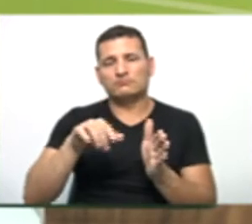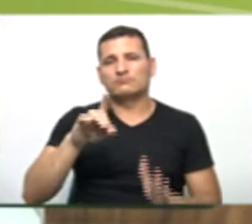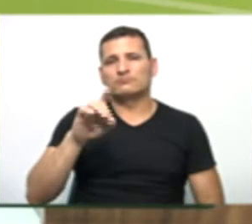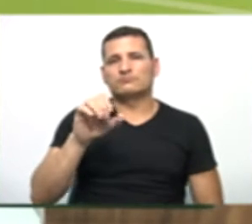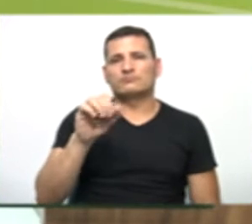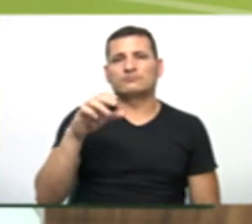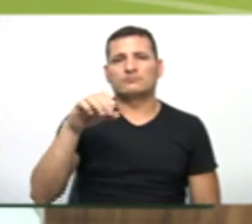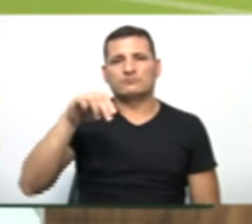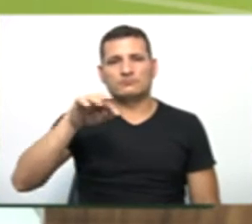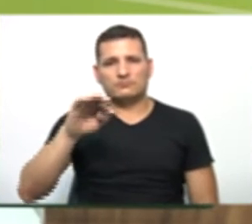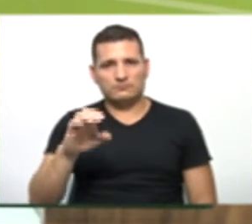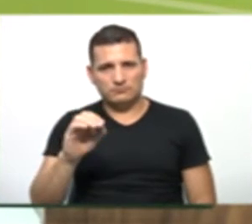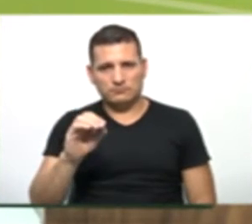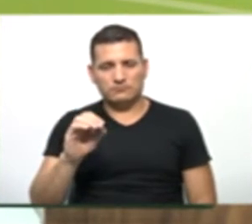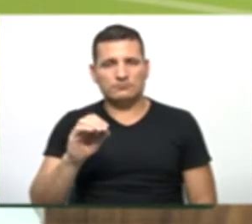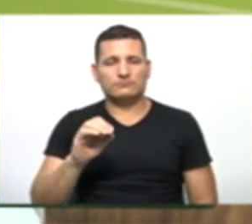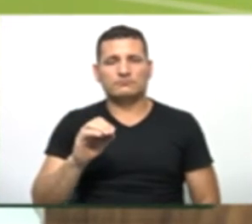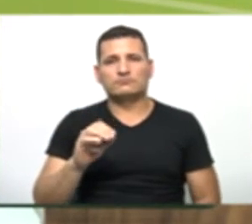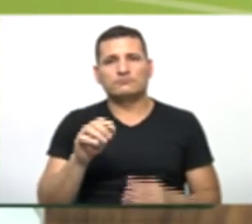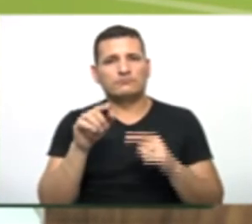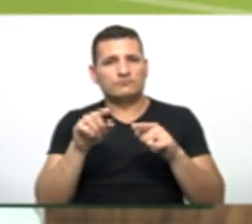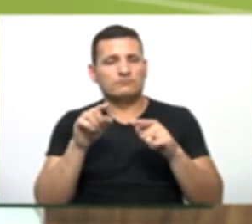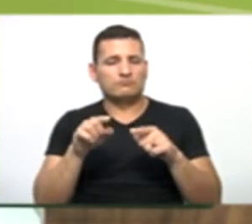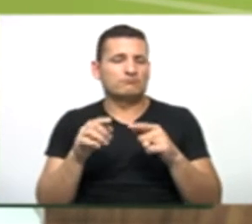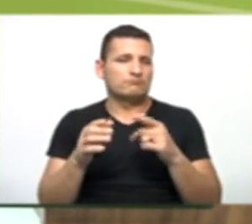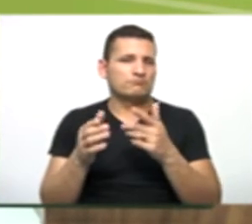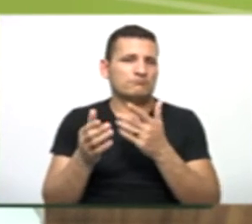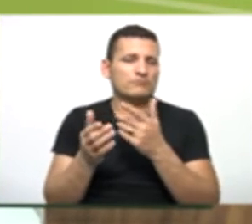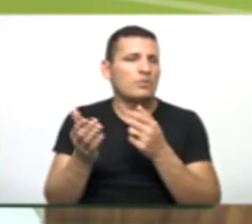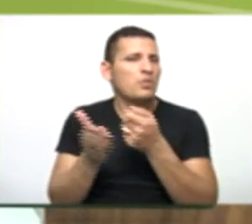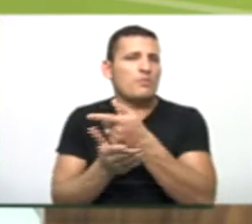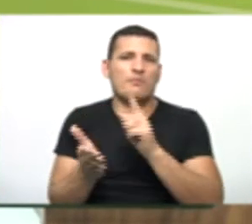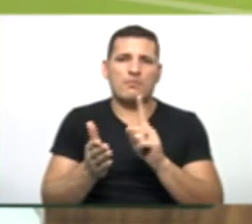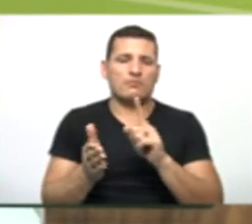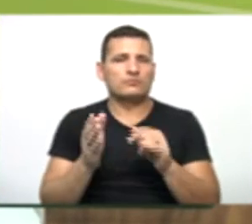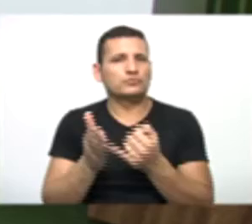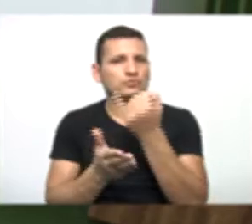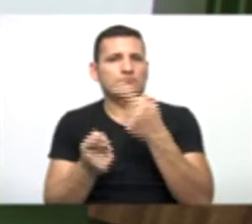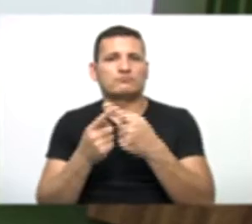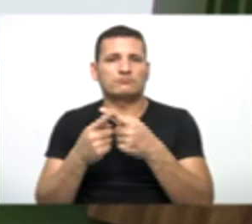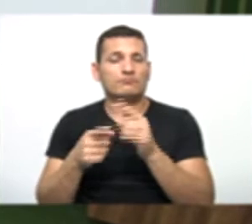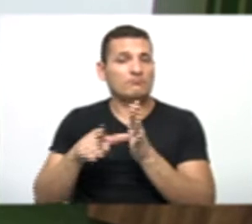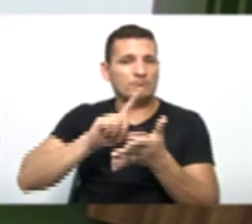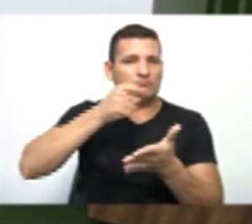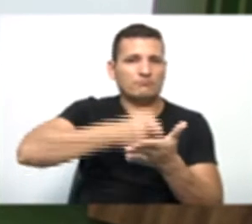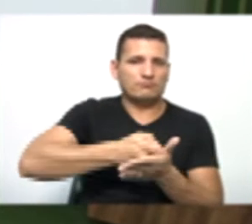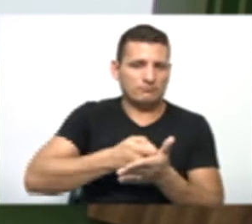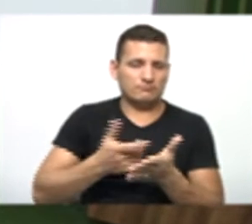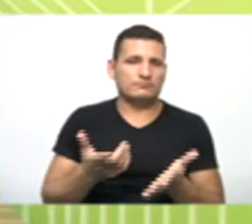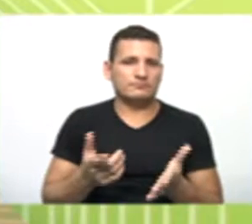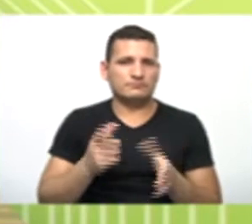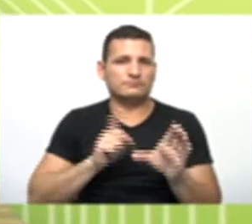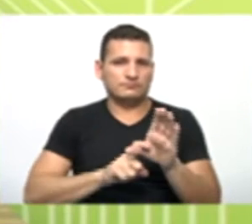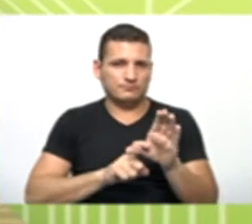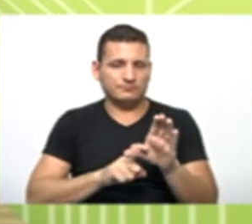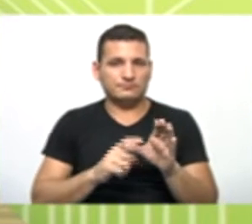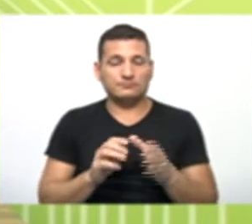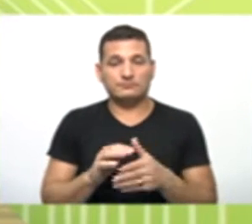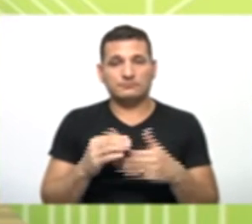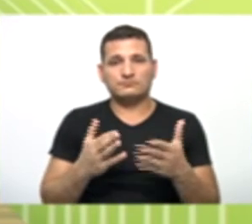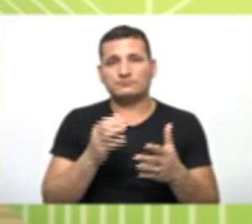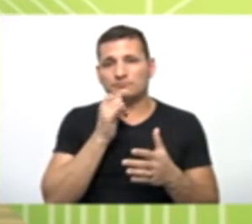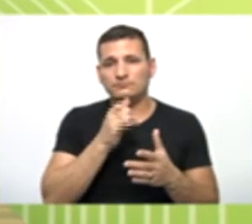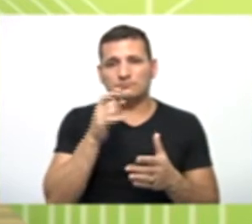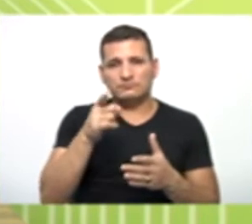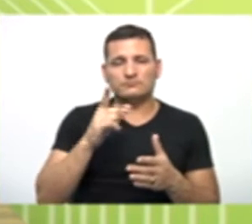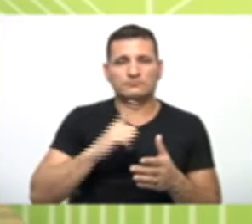desconto, ou seja, quanto você deixou de pagar de juros por antecipar uma dívida. Perfeito. Então, se você tem uma dívida que vence